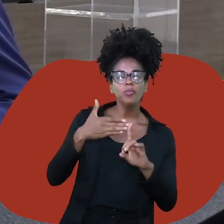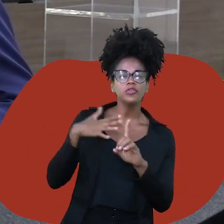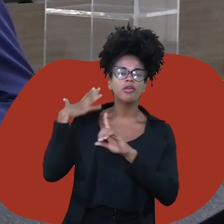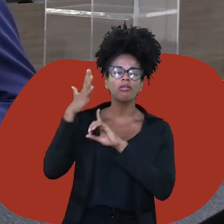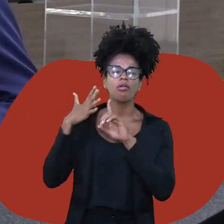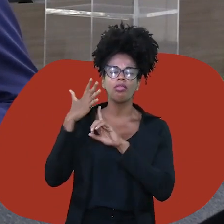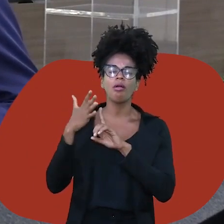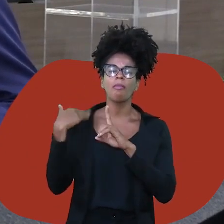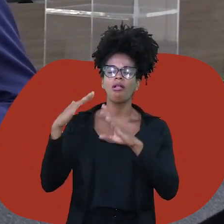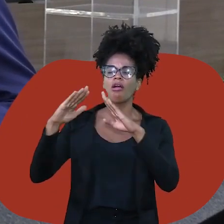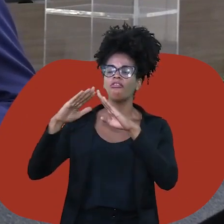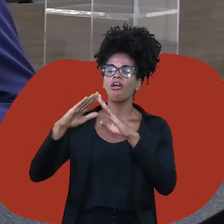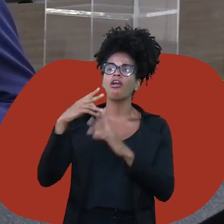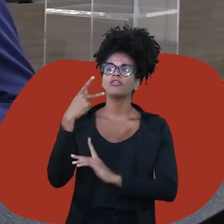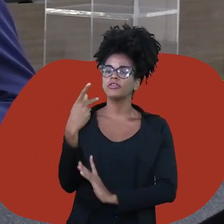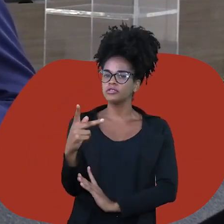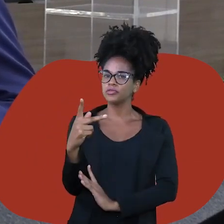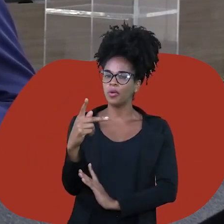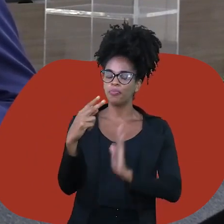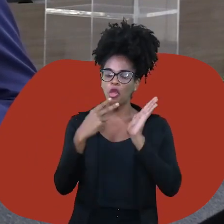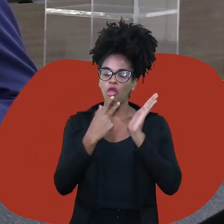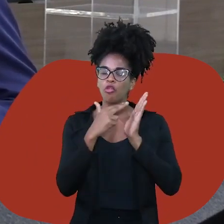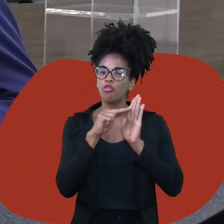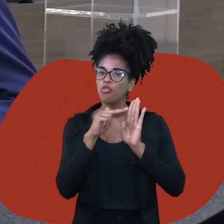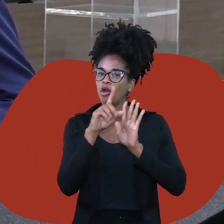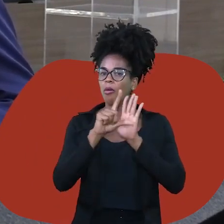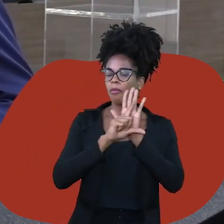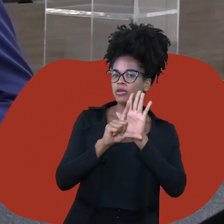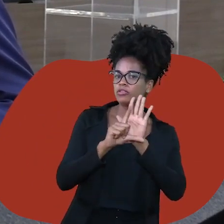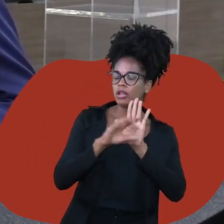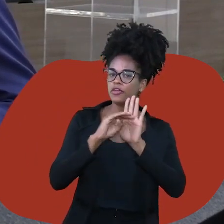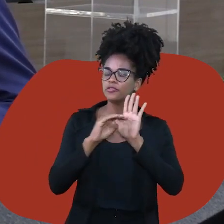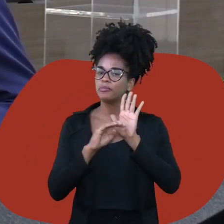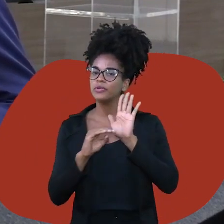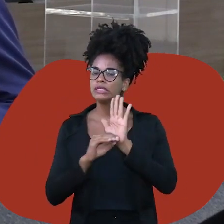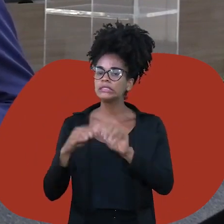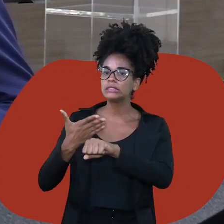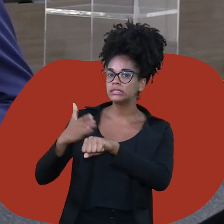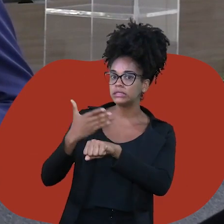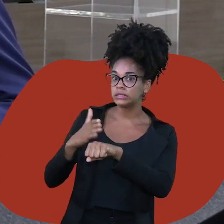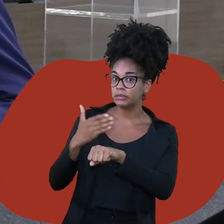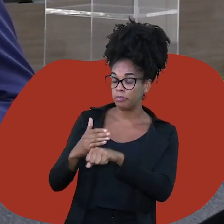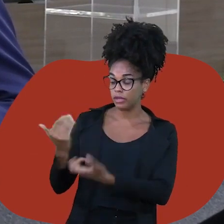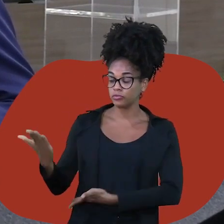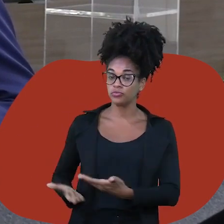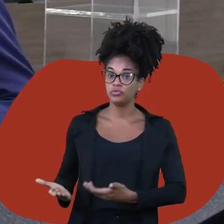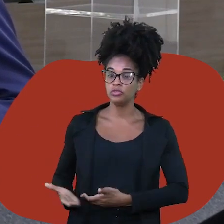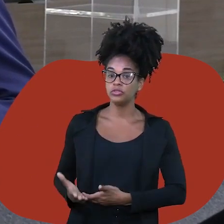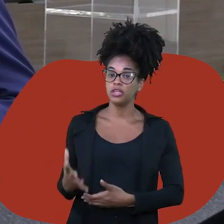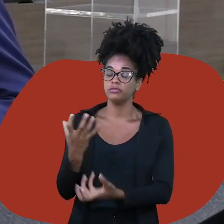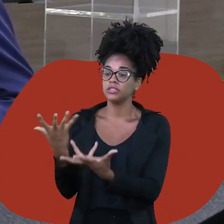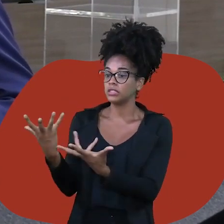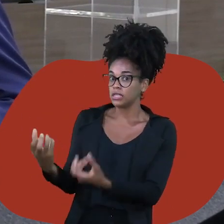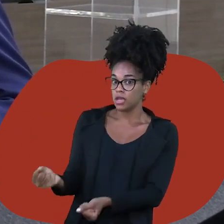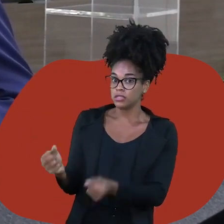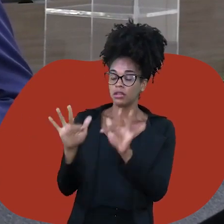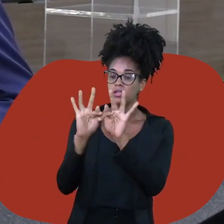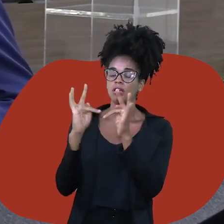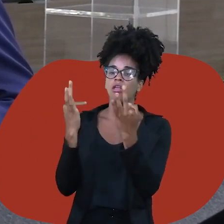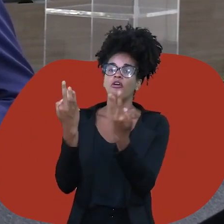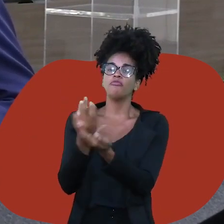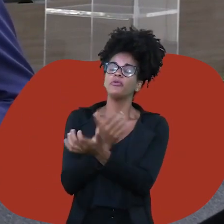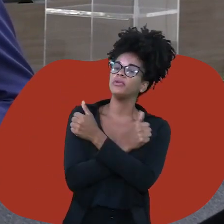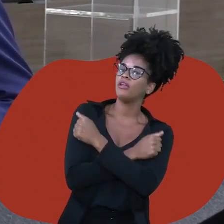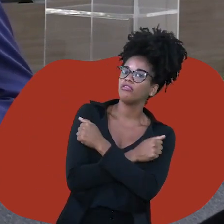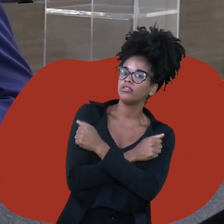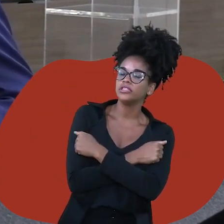foi o principal objetivo do seminário A Casa é Sua, Normas, Políticas e Práticas de Implementação no Serviço de Acolhimento